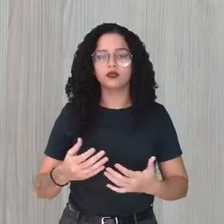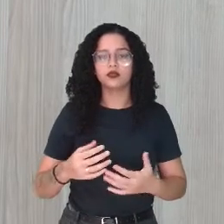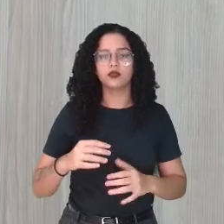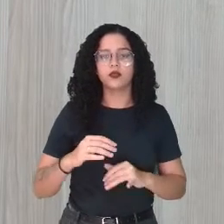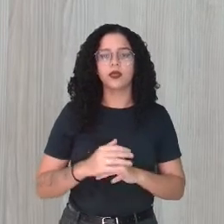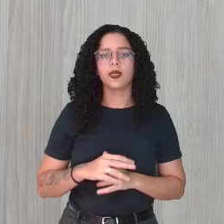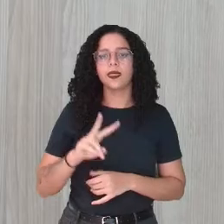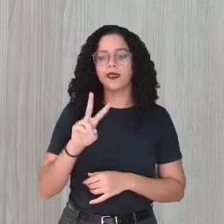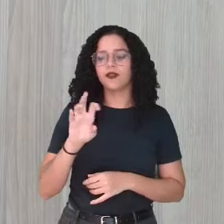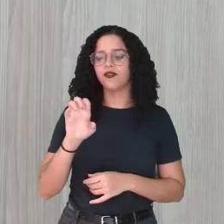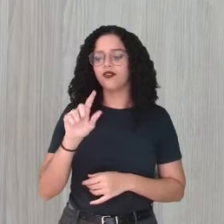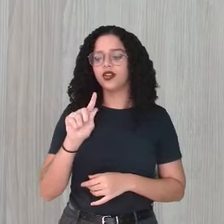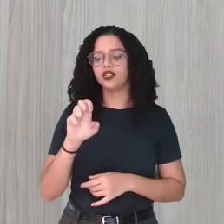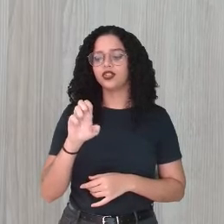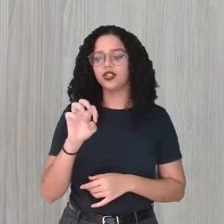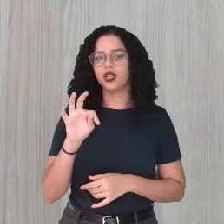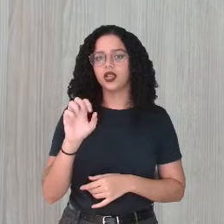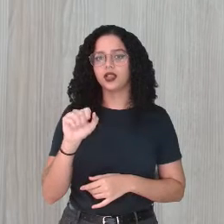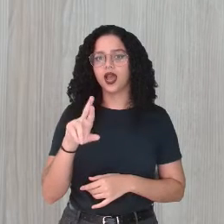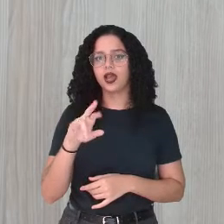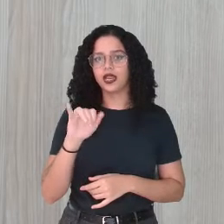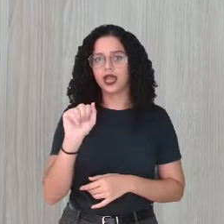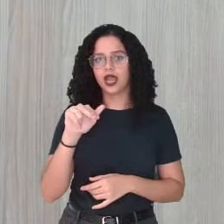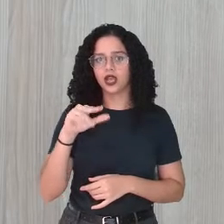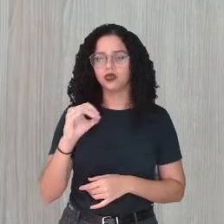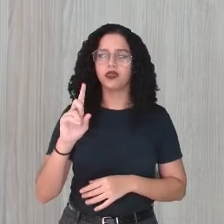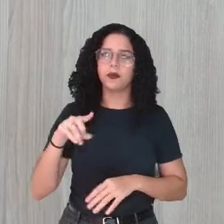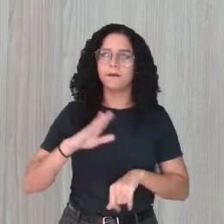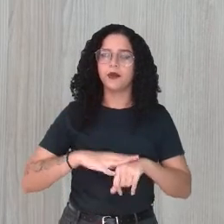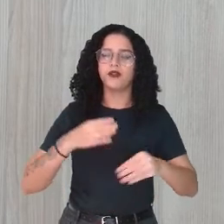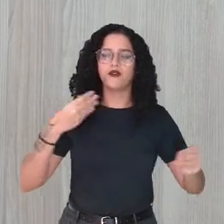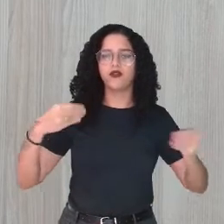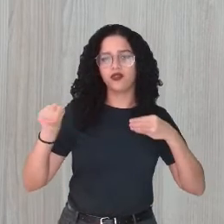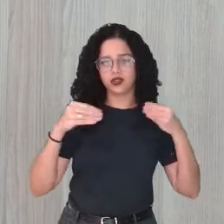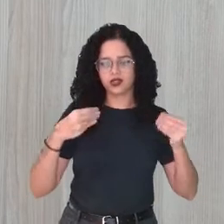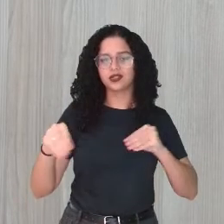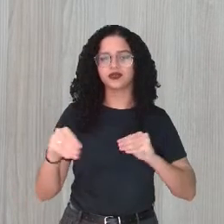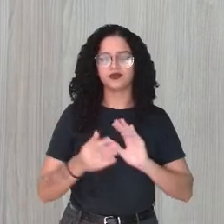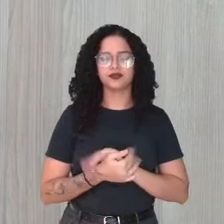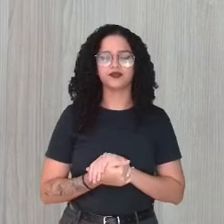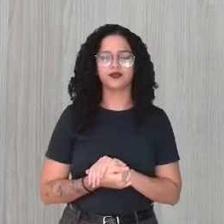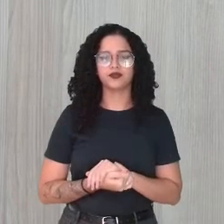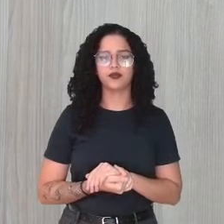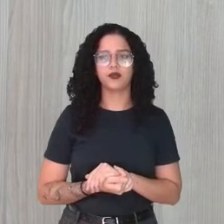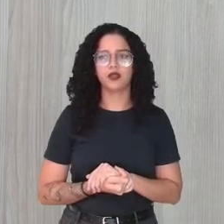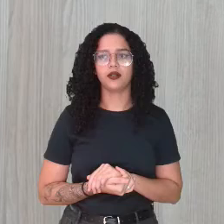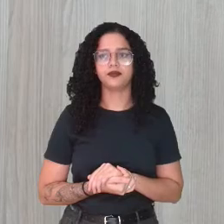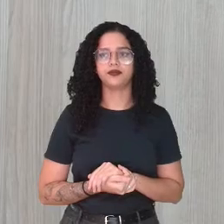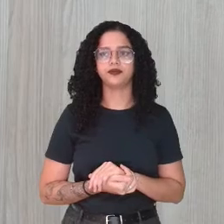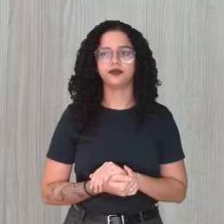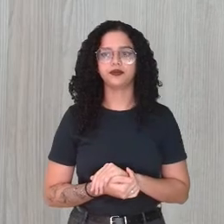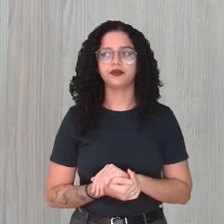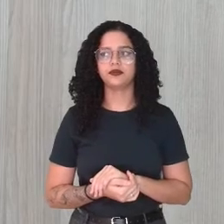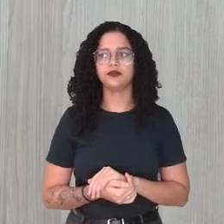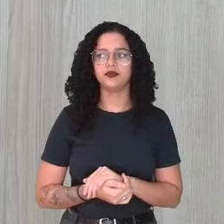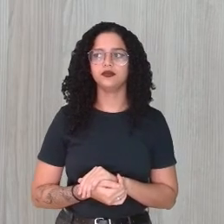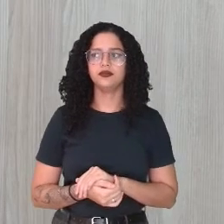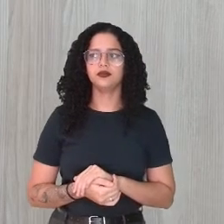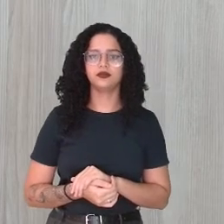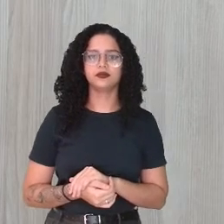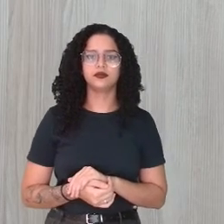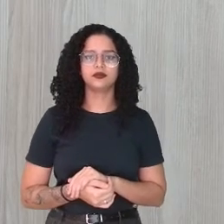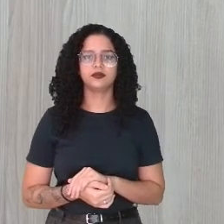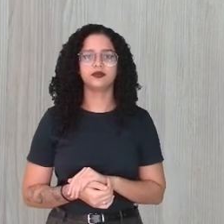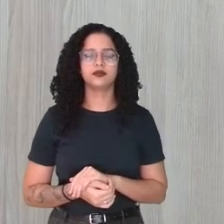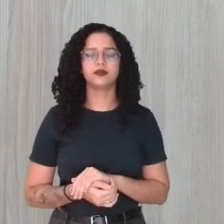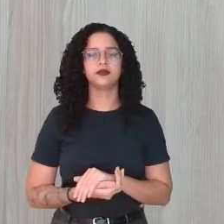ele é um pouco mais, vamos dizer assim, flexível diante dessa questão animal. Essas são as diferenças básicas,